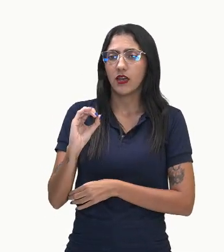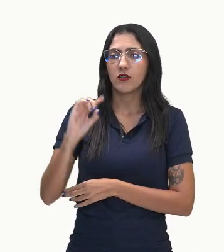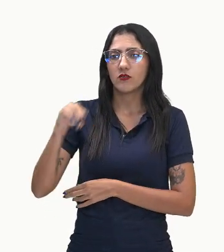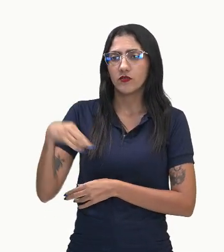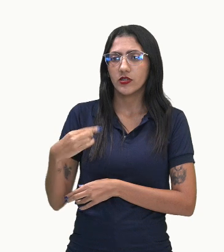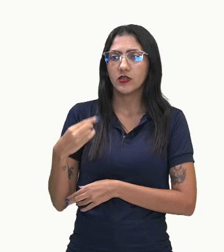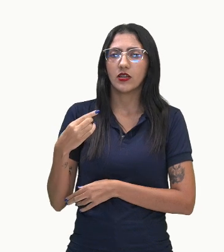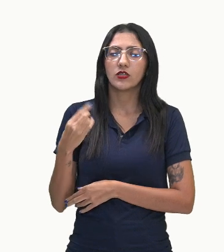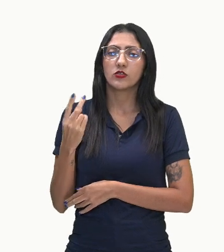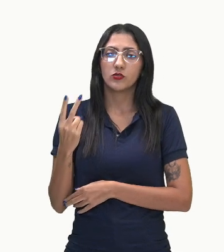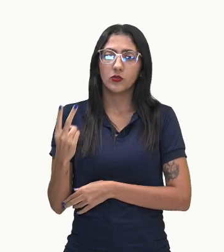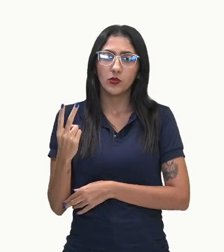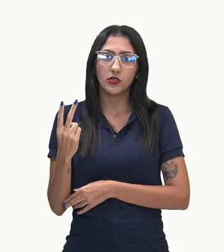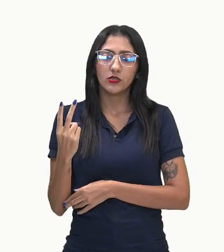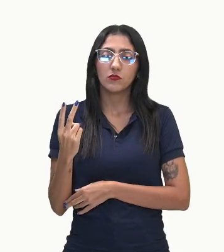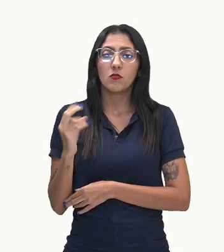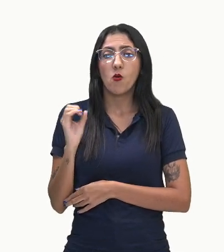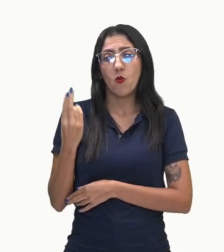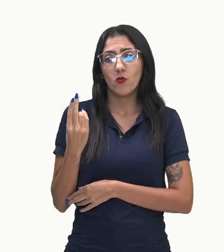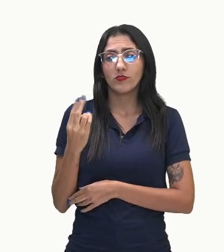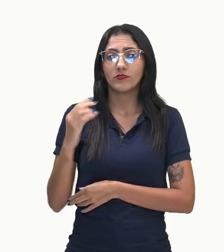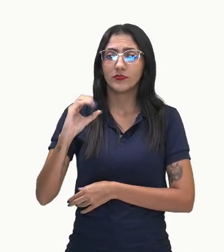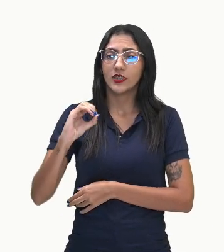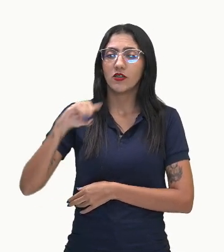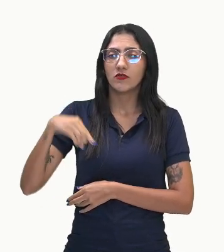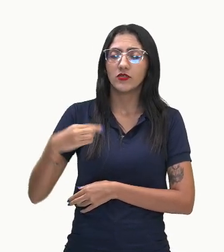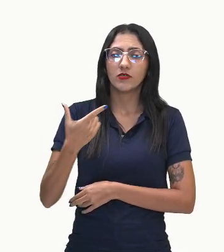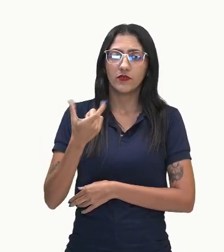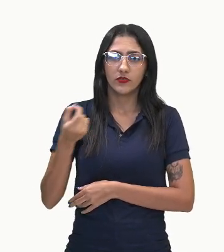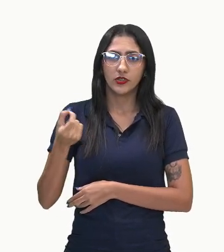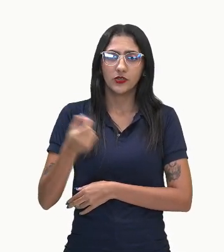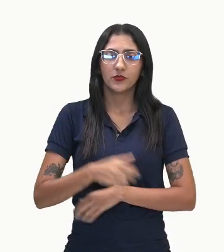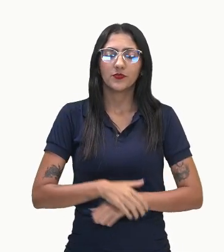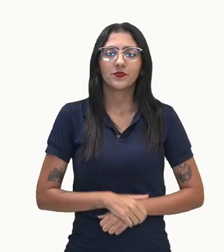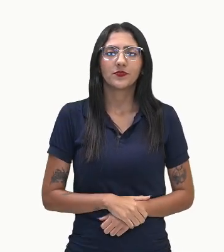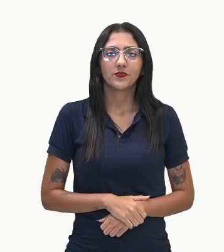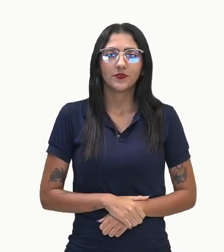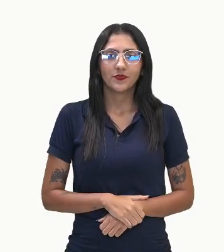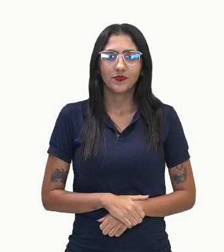de 0,20 ou 0,2.